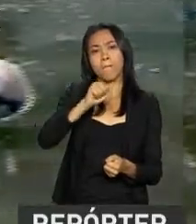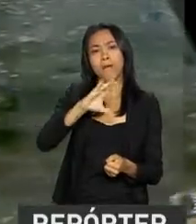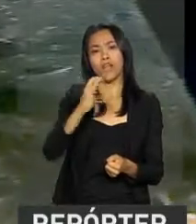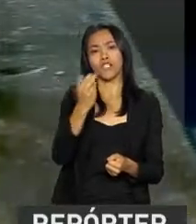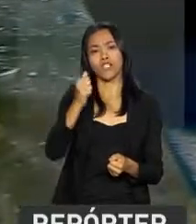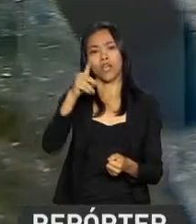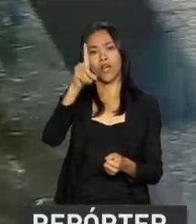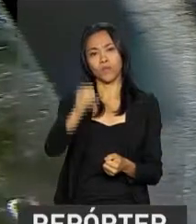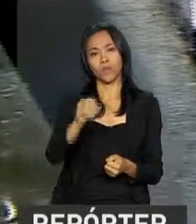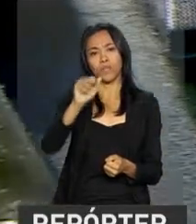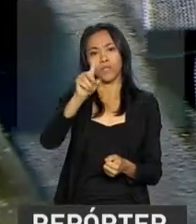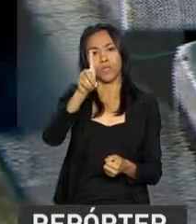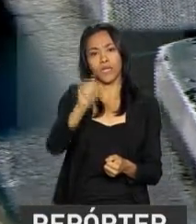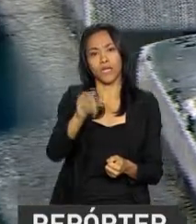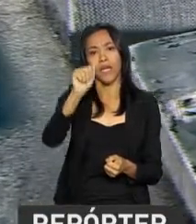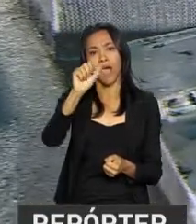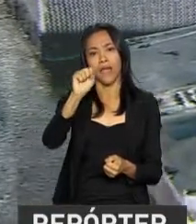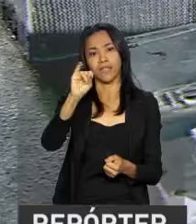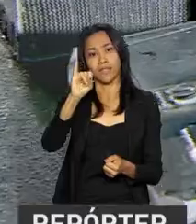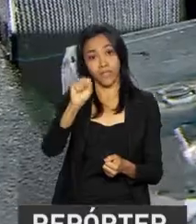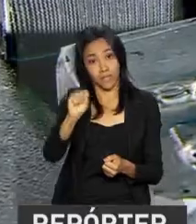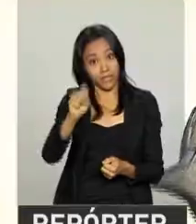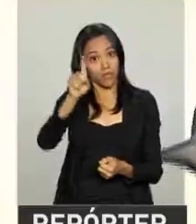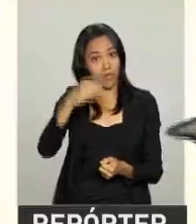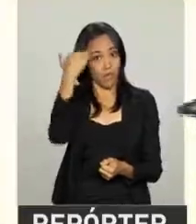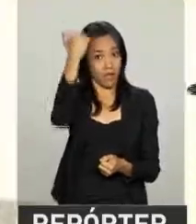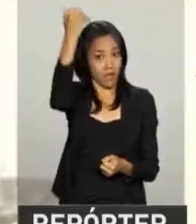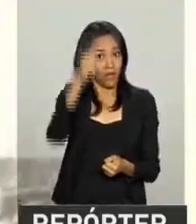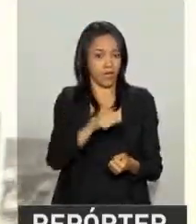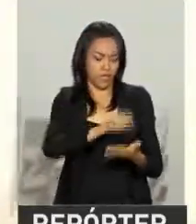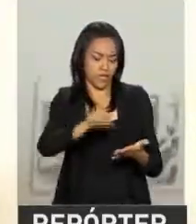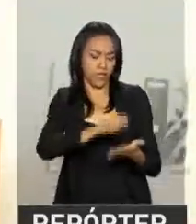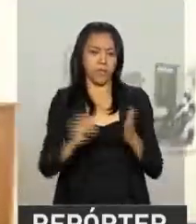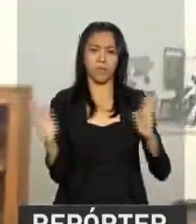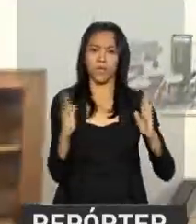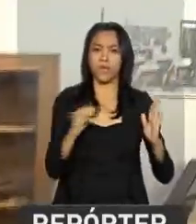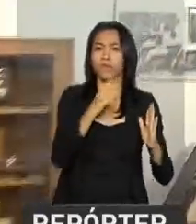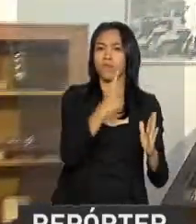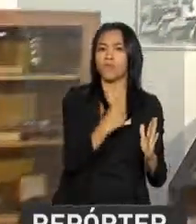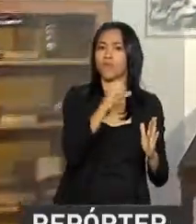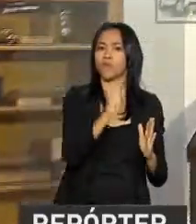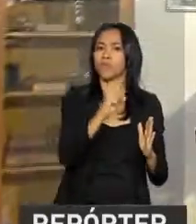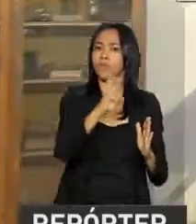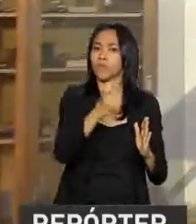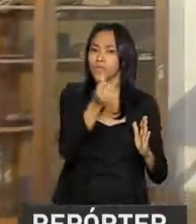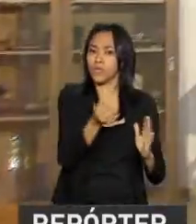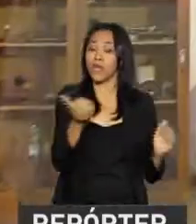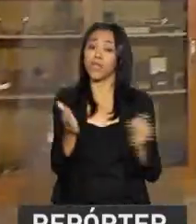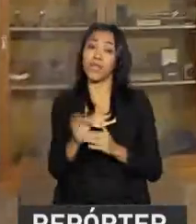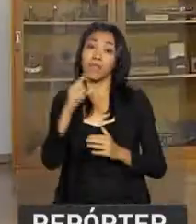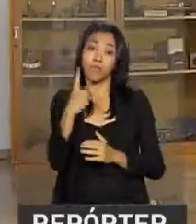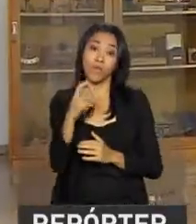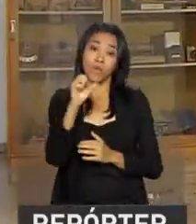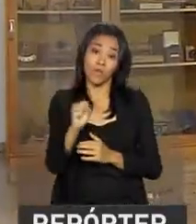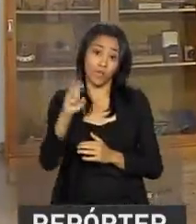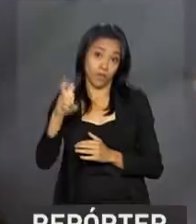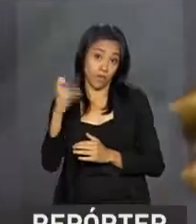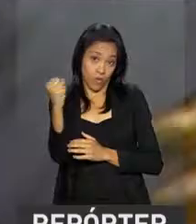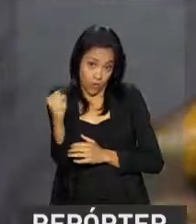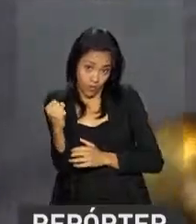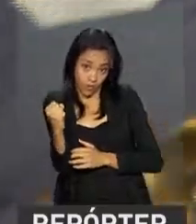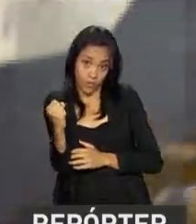que foi servidor da imprensa nacional entre 1856 em 1858